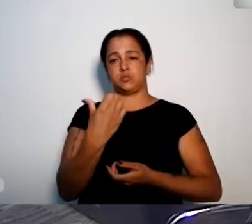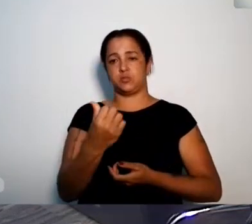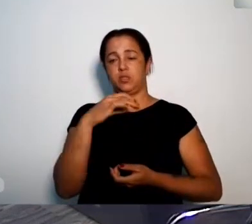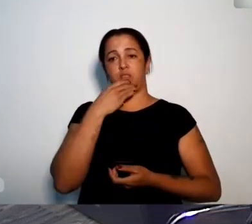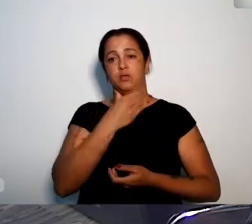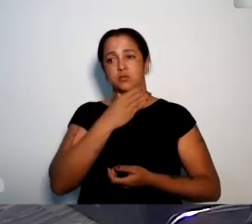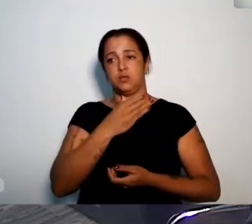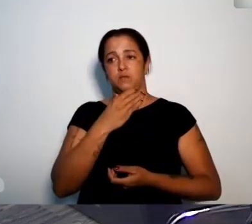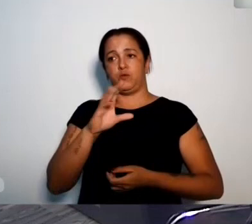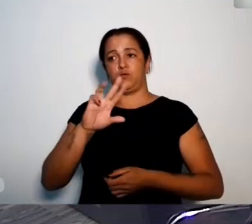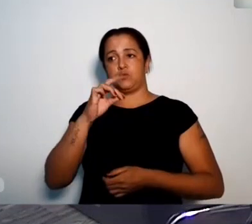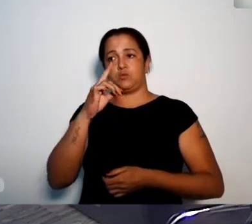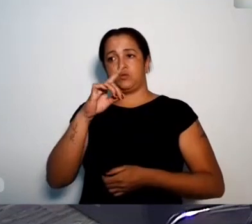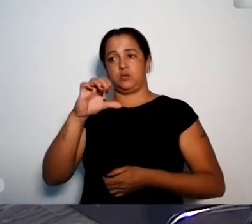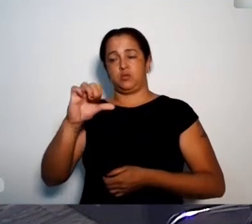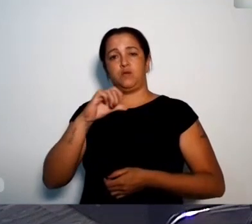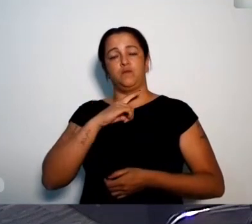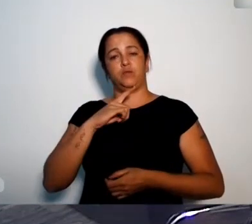Primeiro projeto, projeto de lei